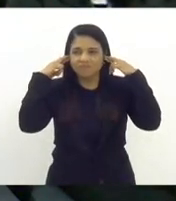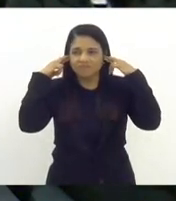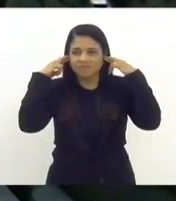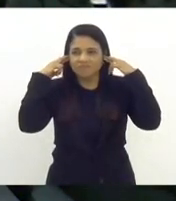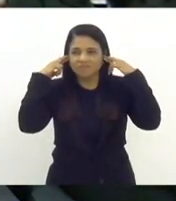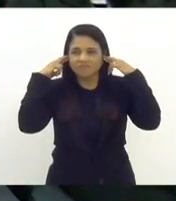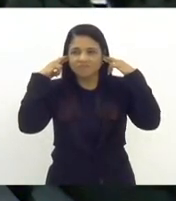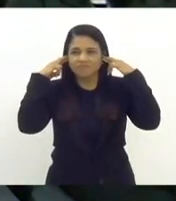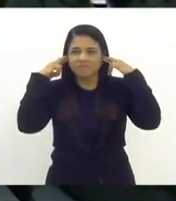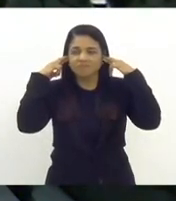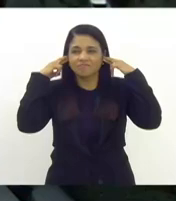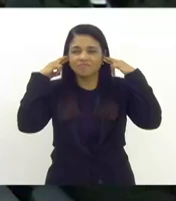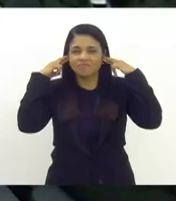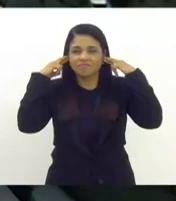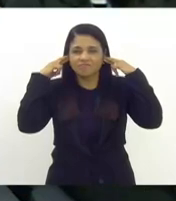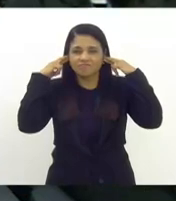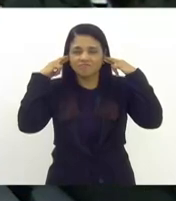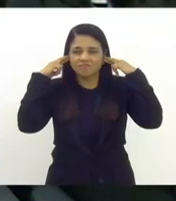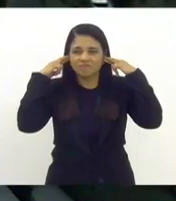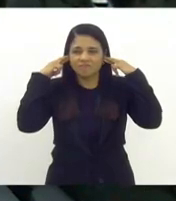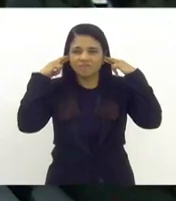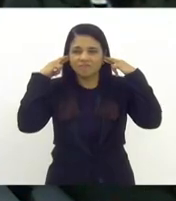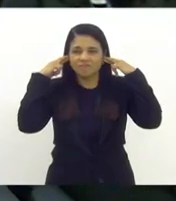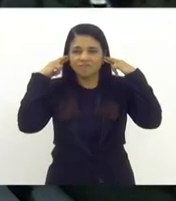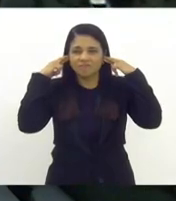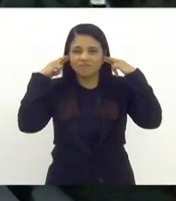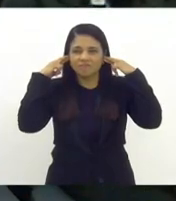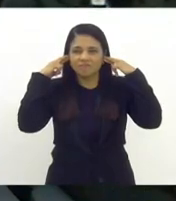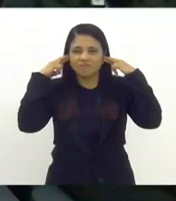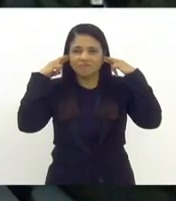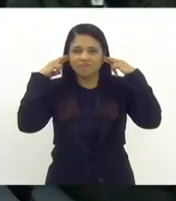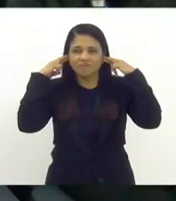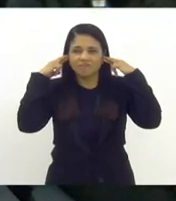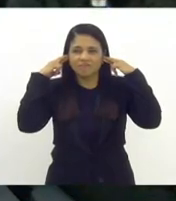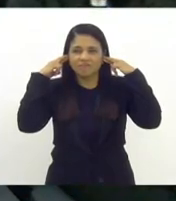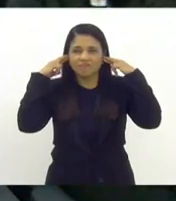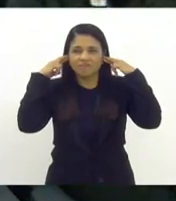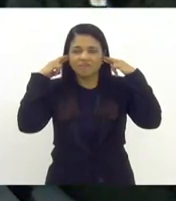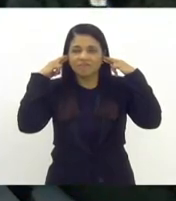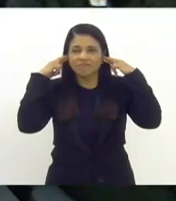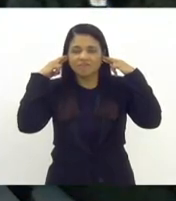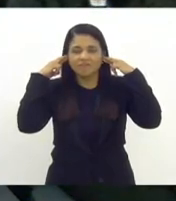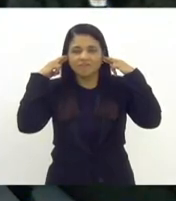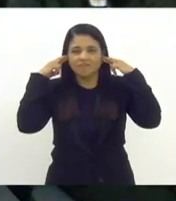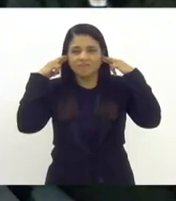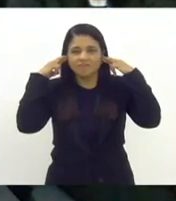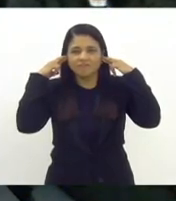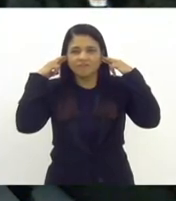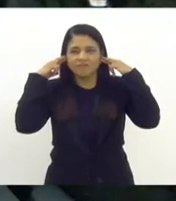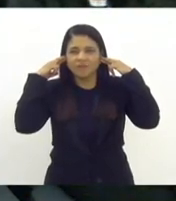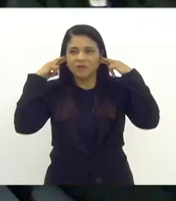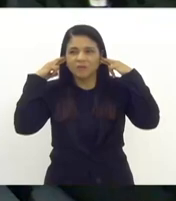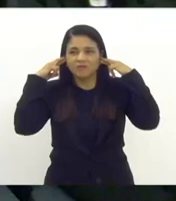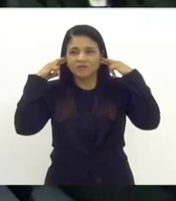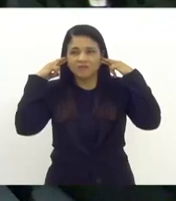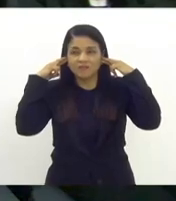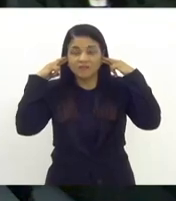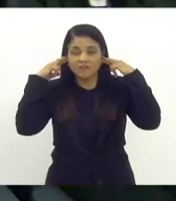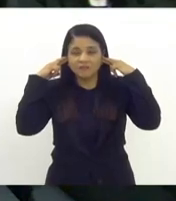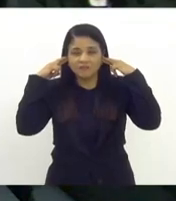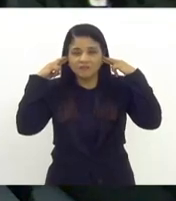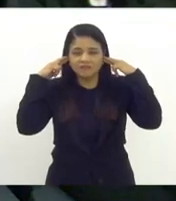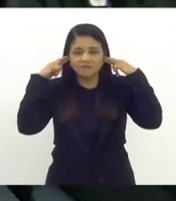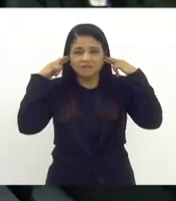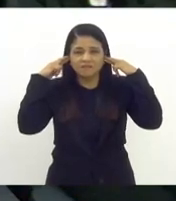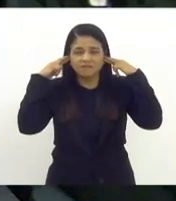ela não estaria aí depois volta o seu decreto de 2010 até hoje